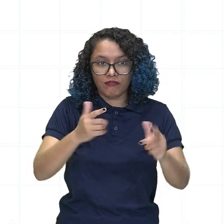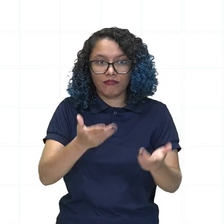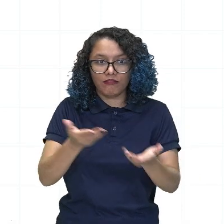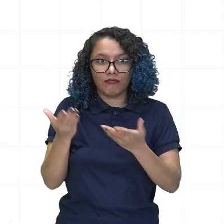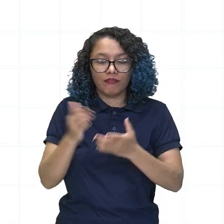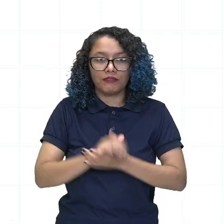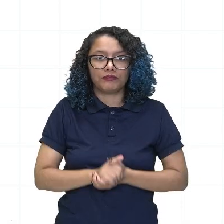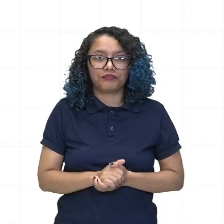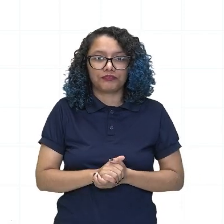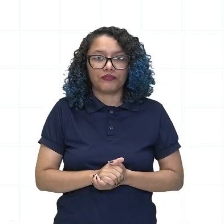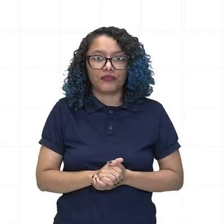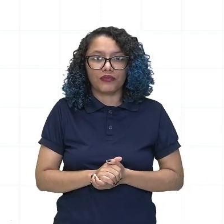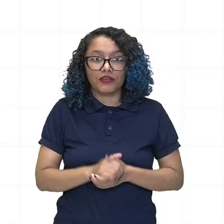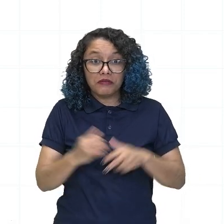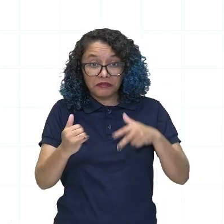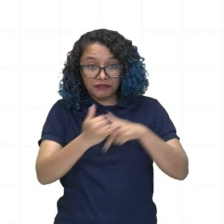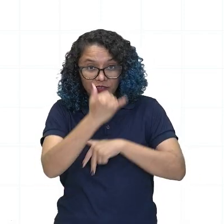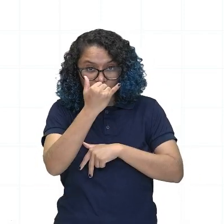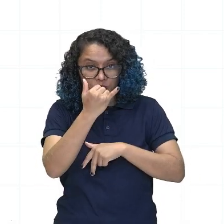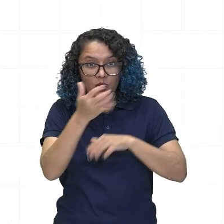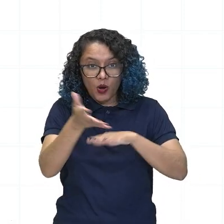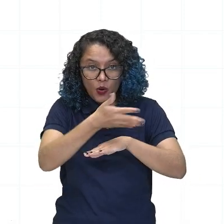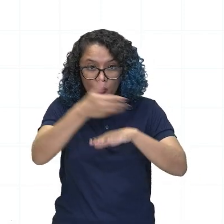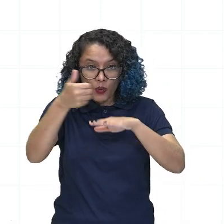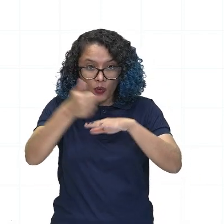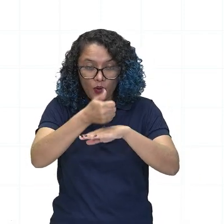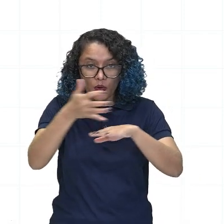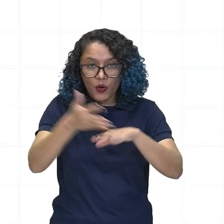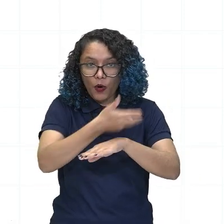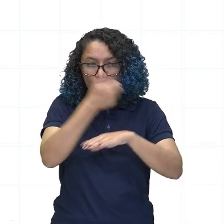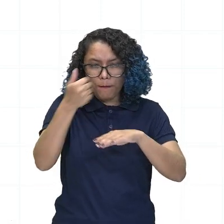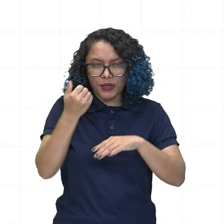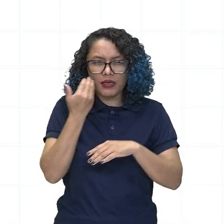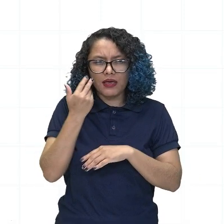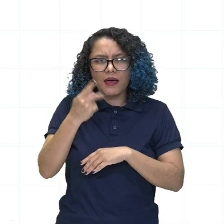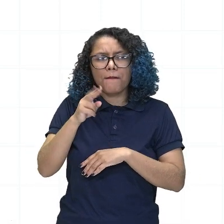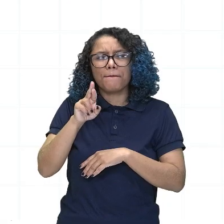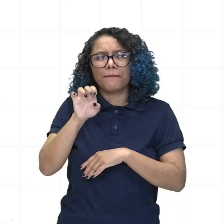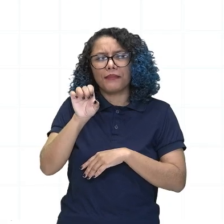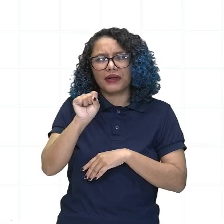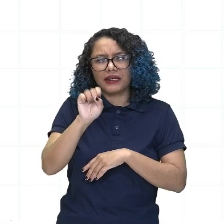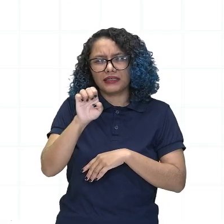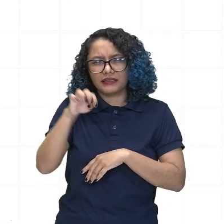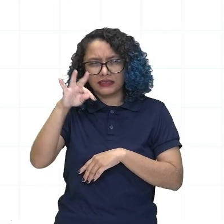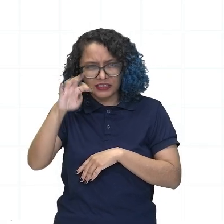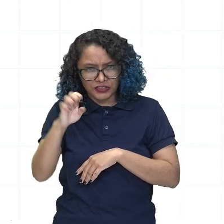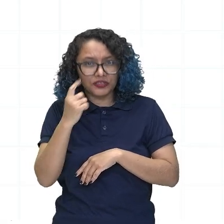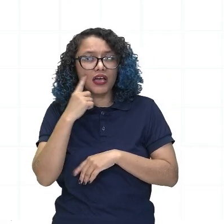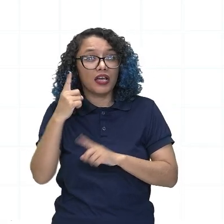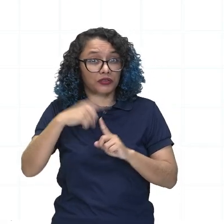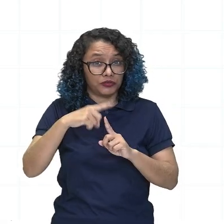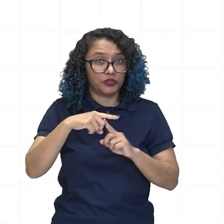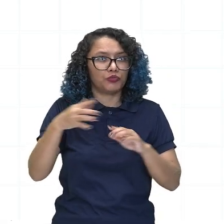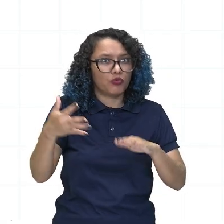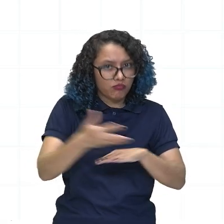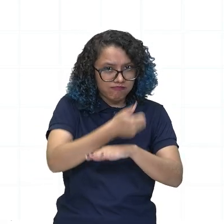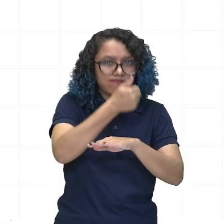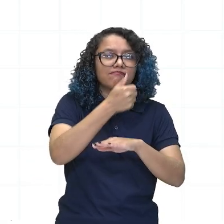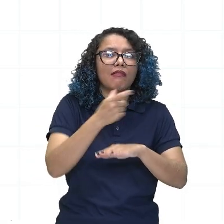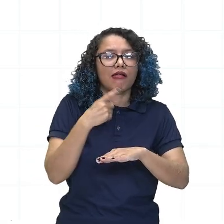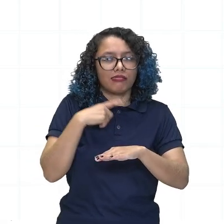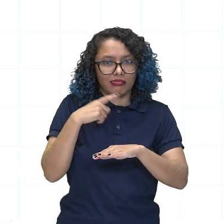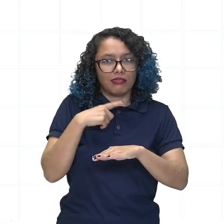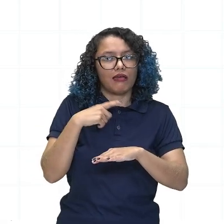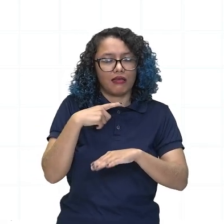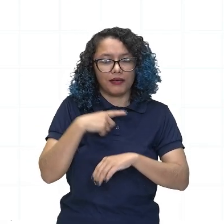presente. Observe que esse é um tipo de fraude que existe, certo? Esse golpe do